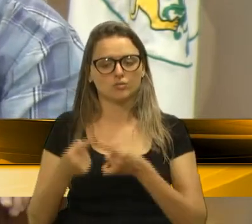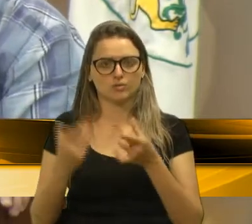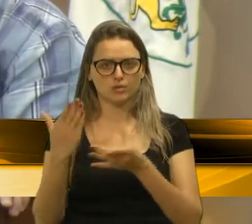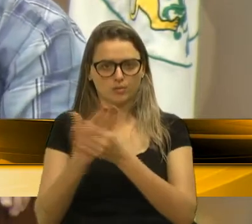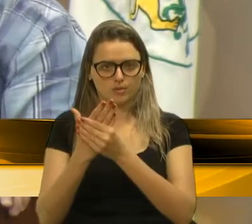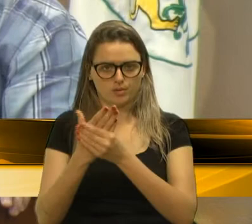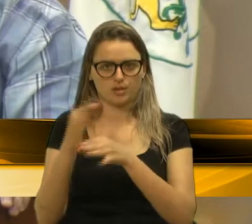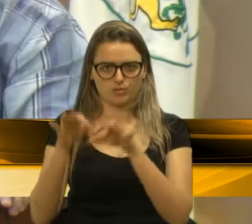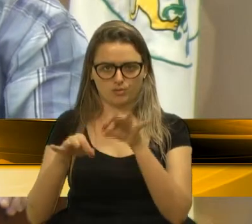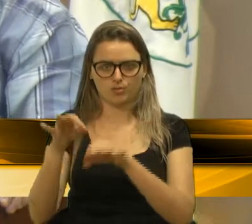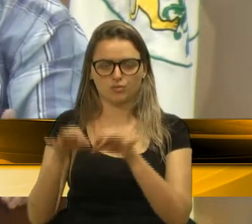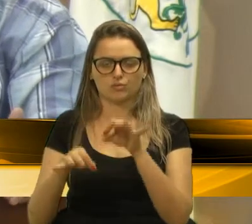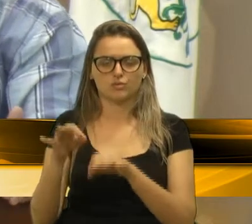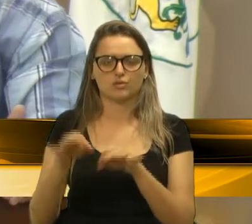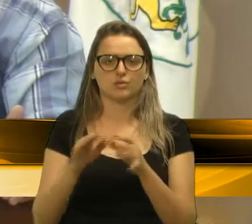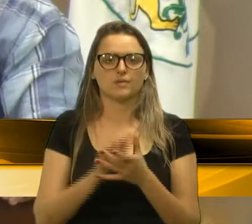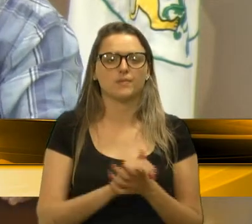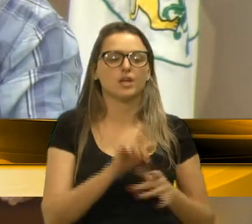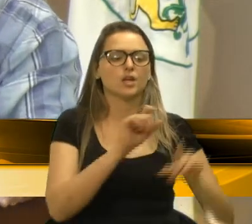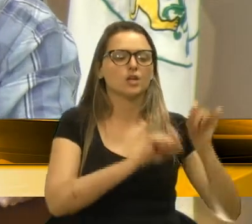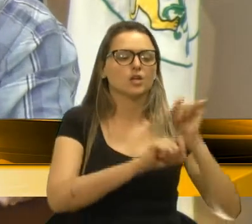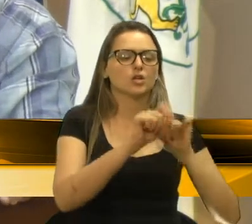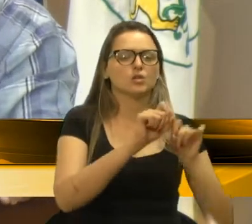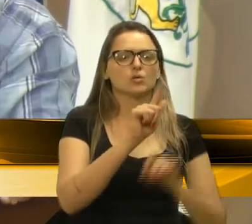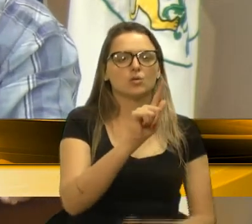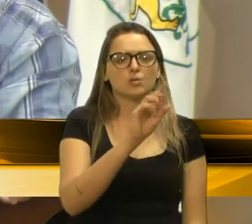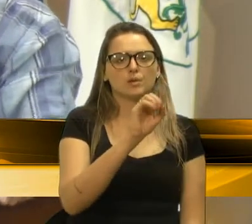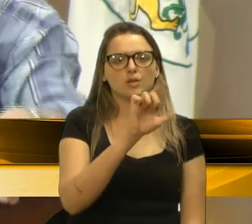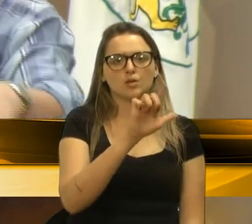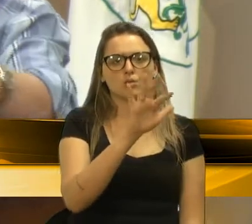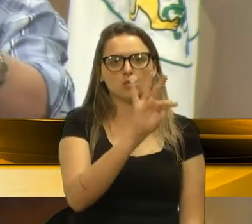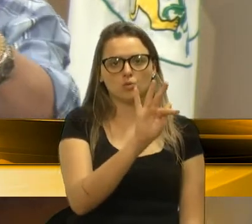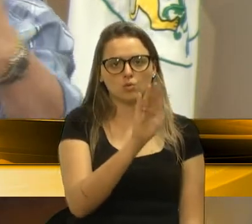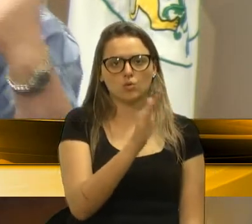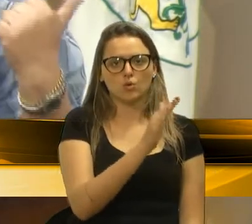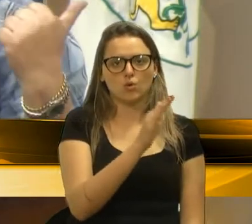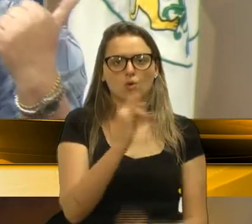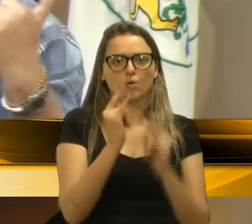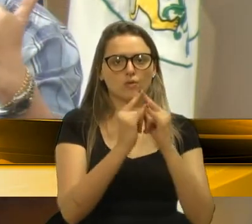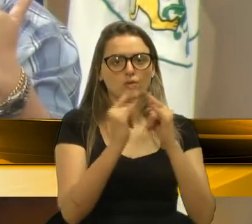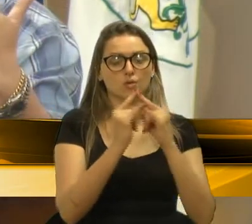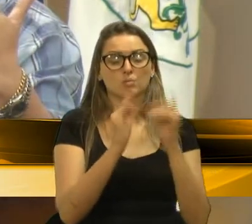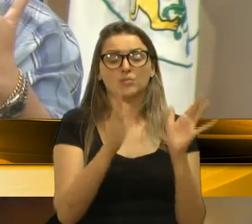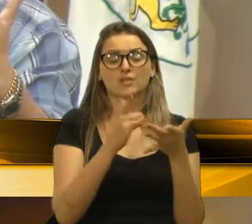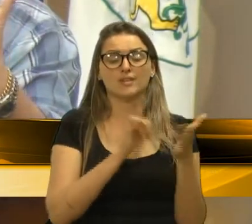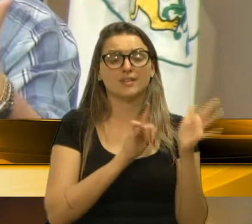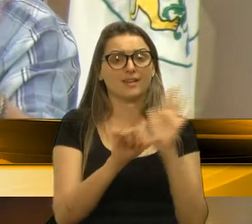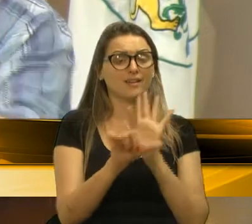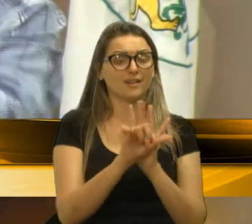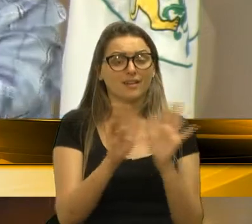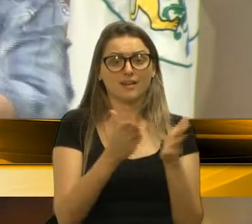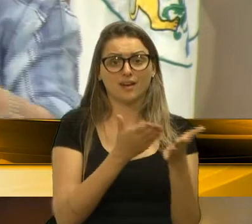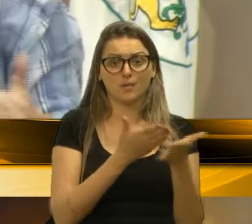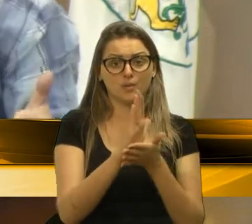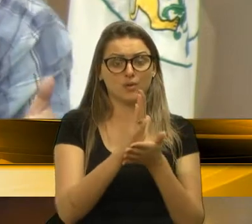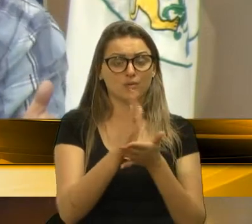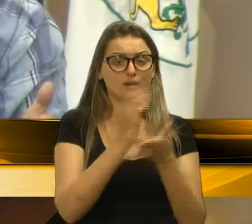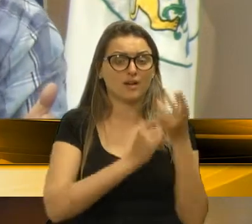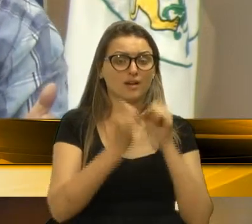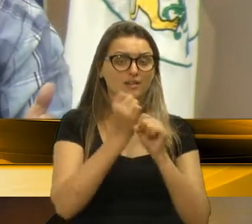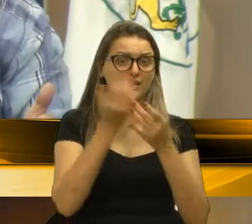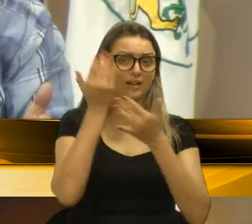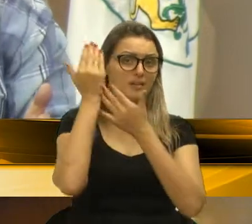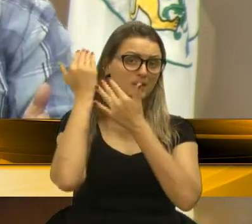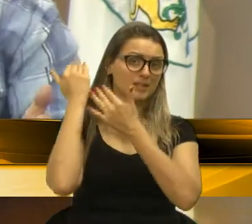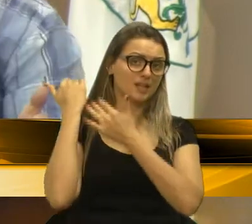a questão do golf club o o clube já tem legislação ordinária aprovado anteriormente ao plano